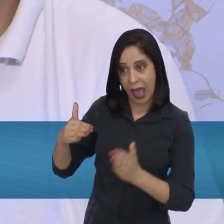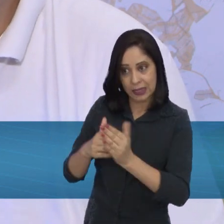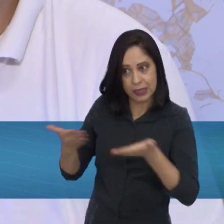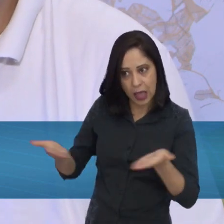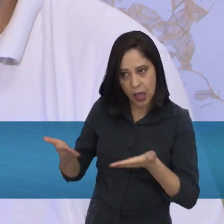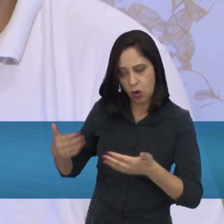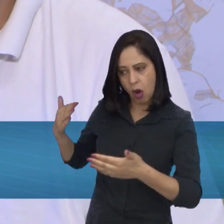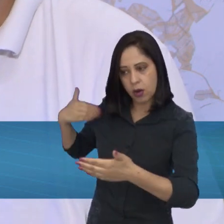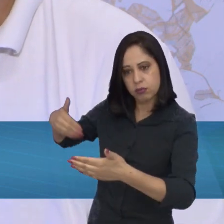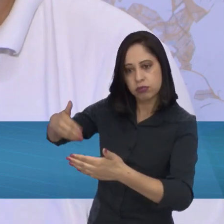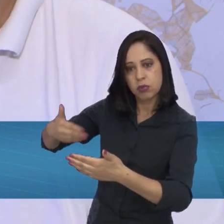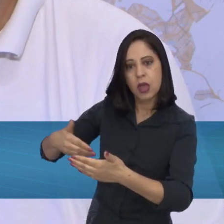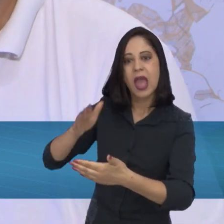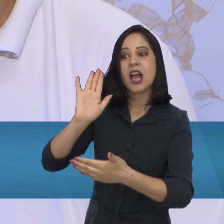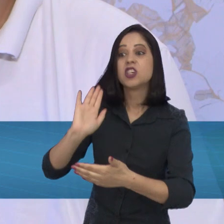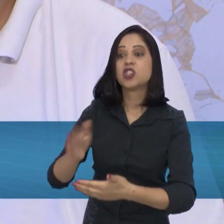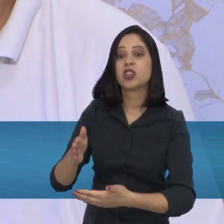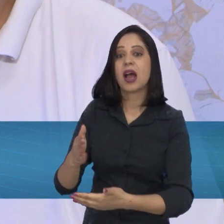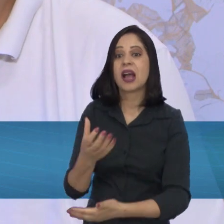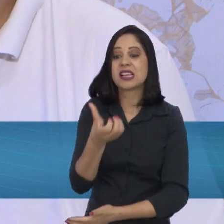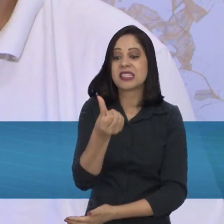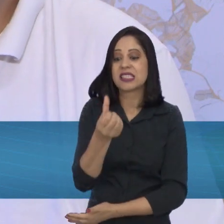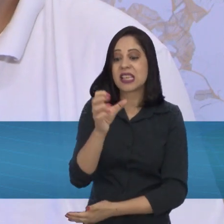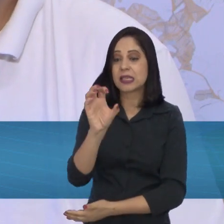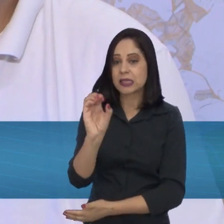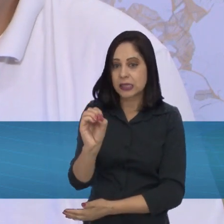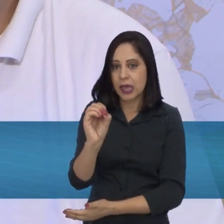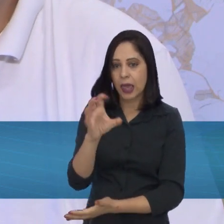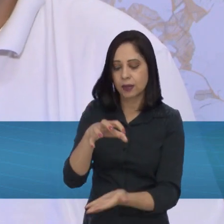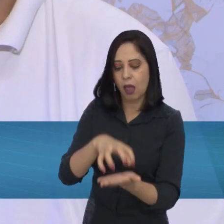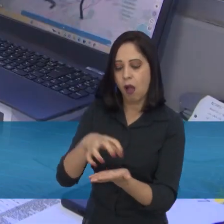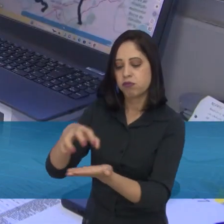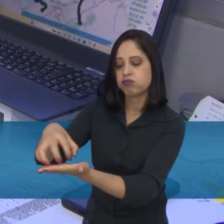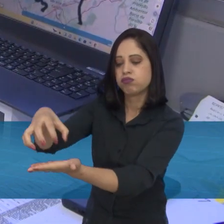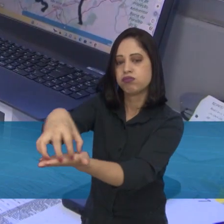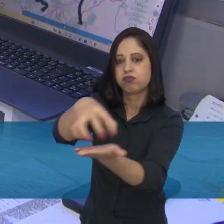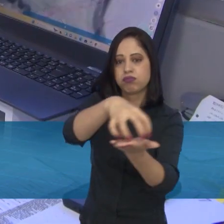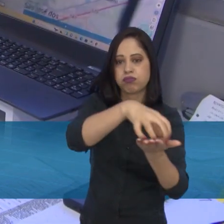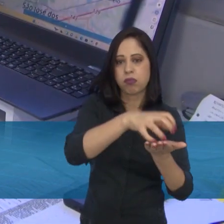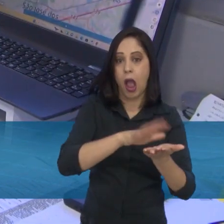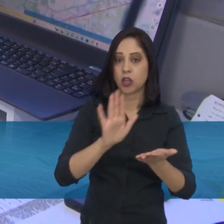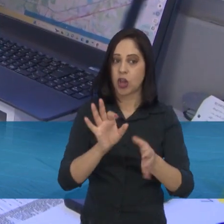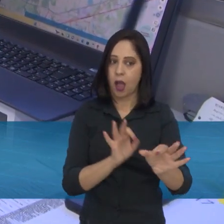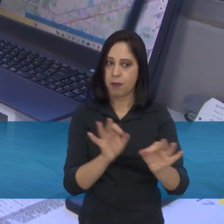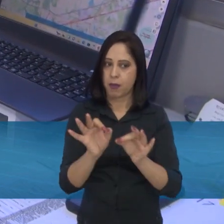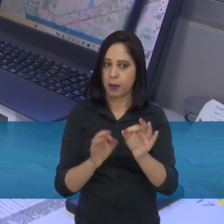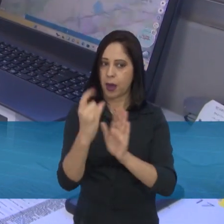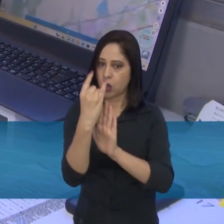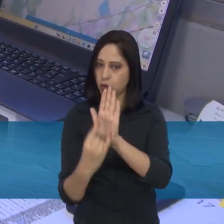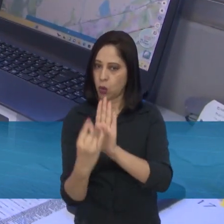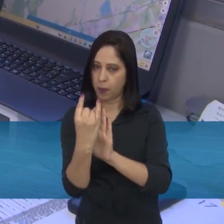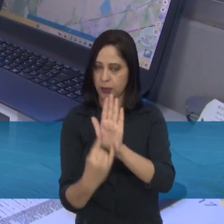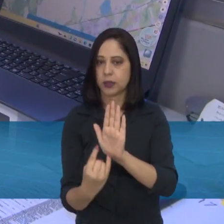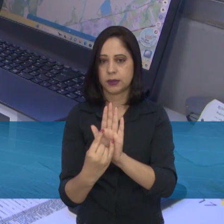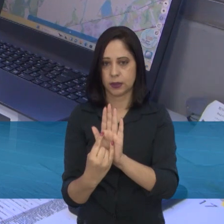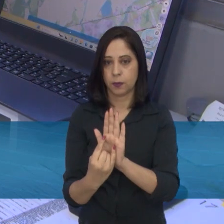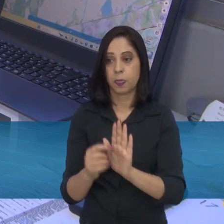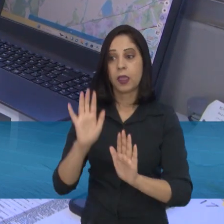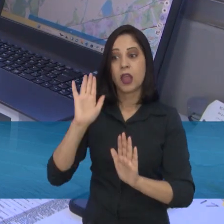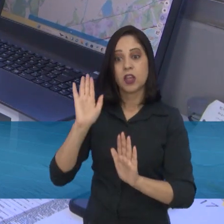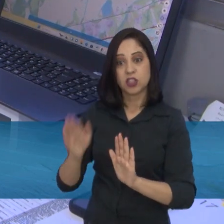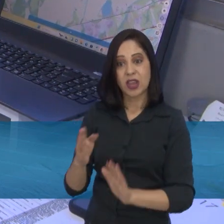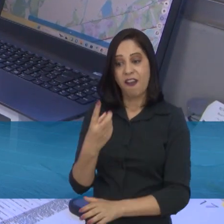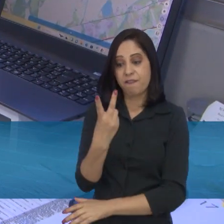data, regularizar 60 núcleos REURB-S. Nós conseguimos atender mais de 26